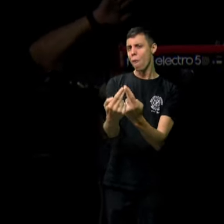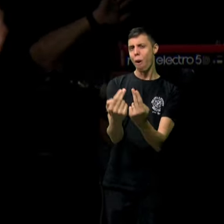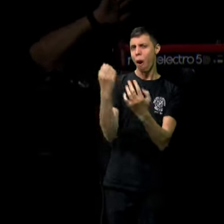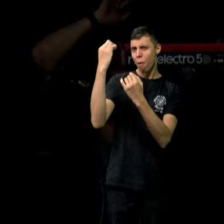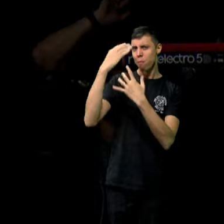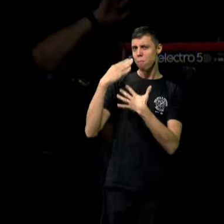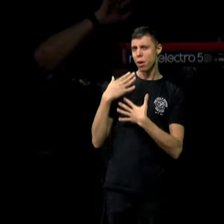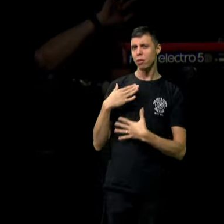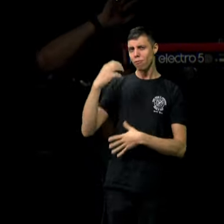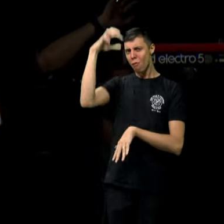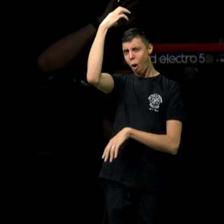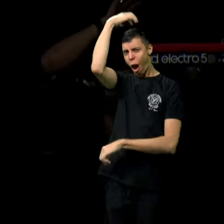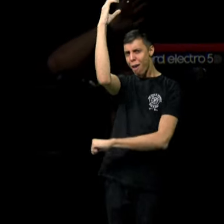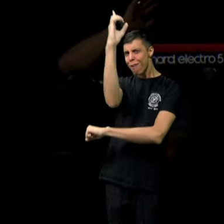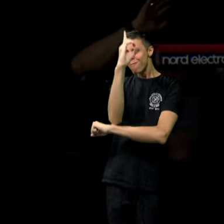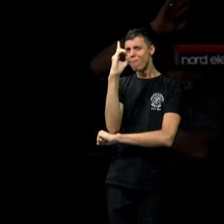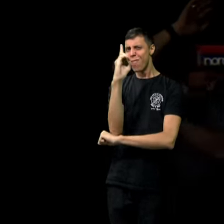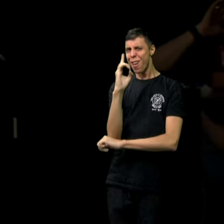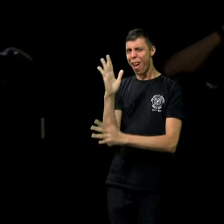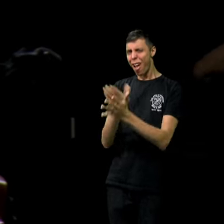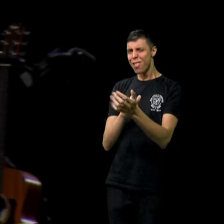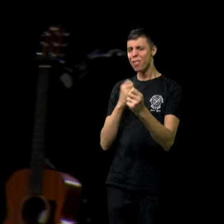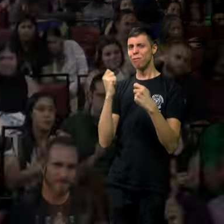Davi. Aleluia!